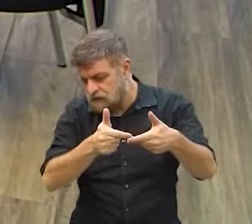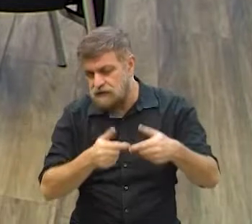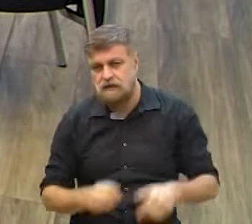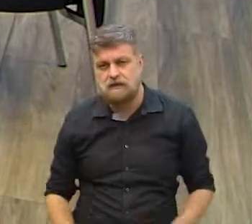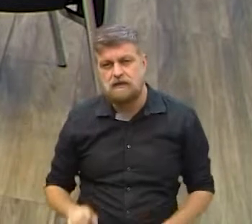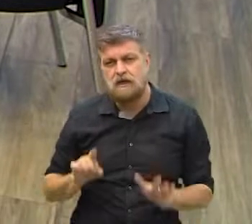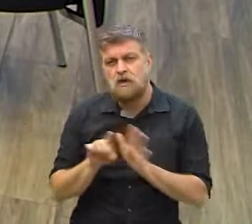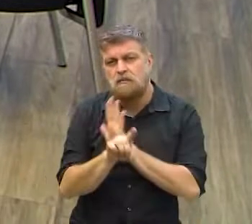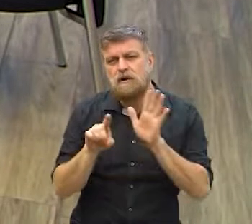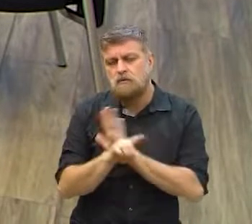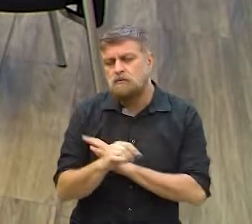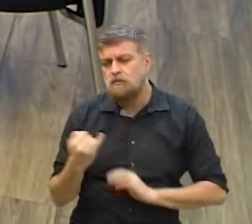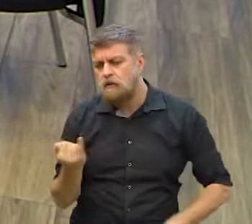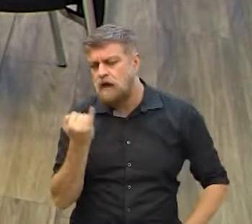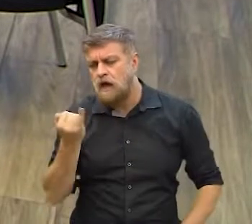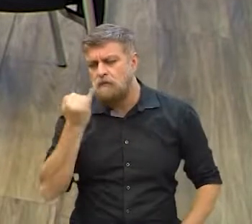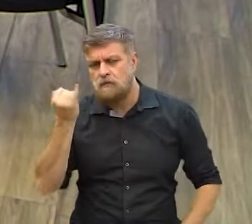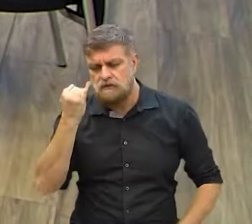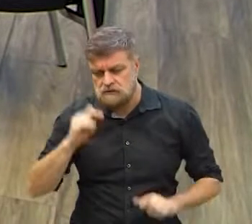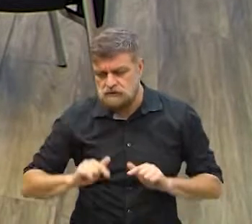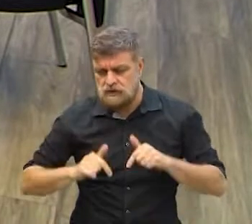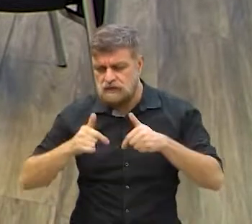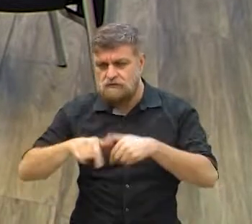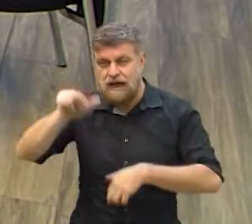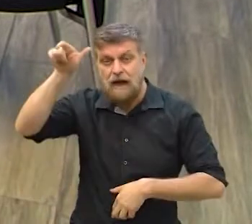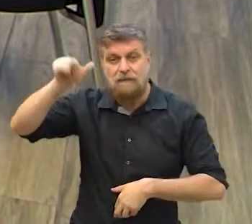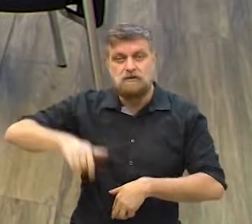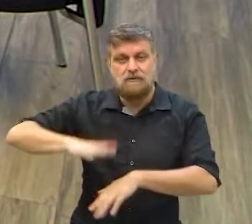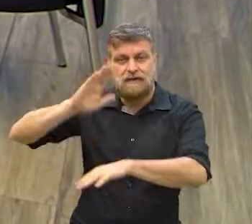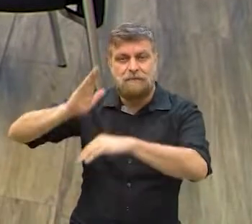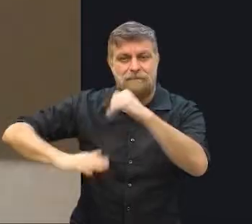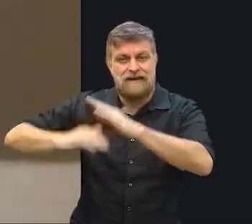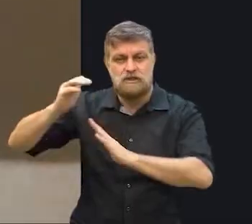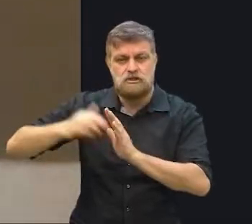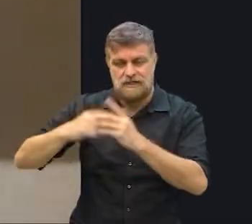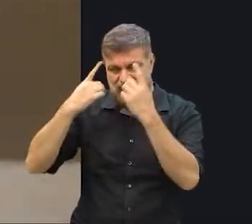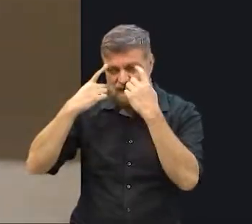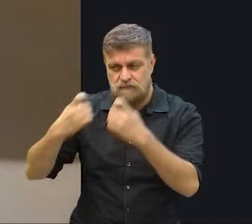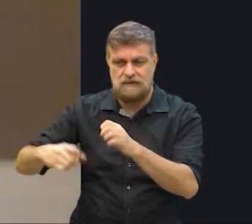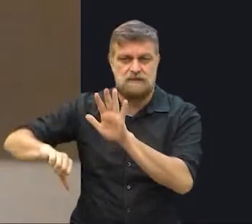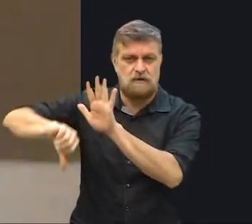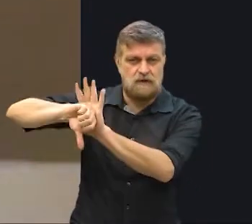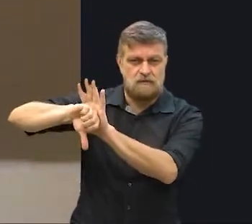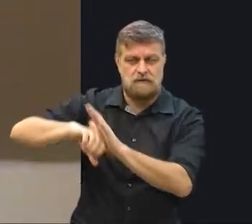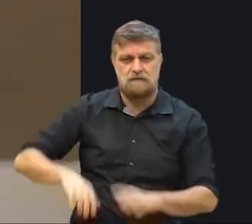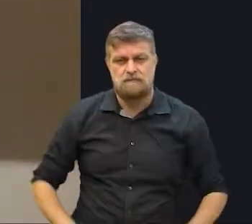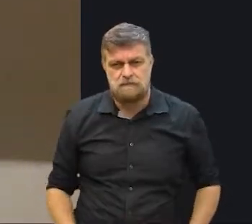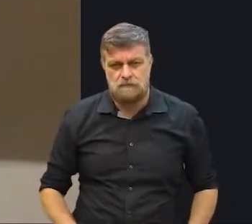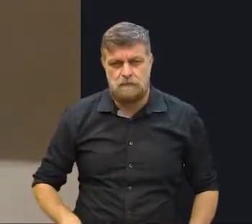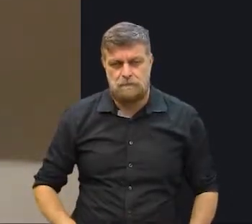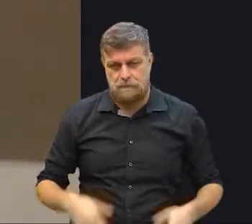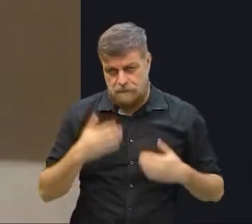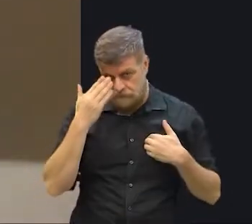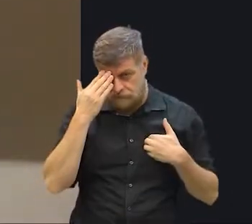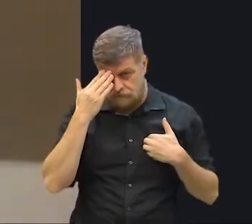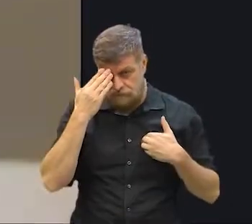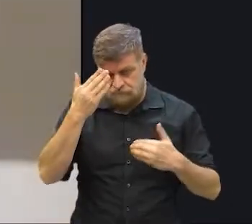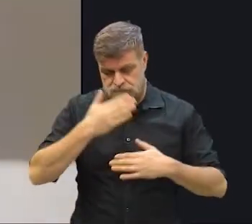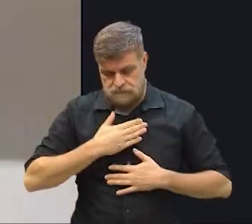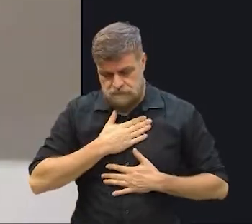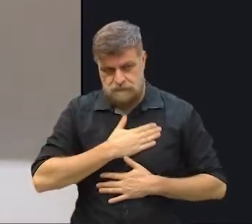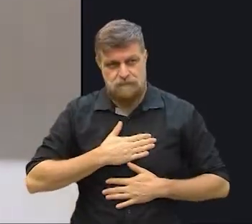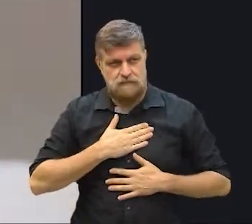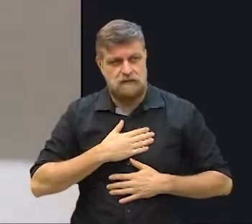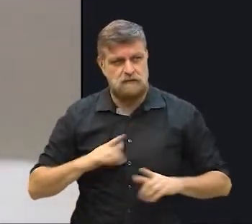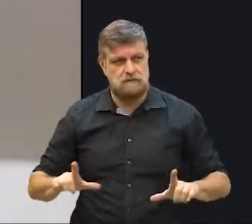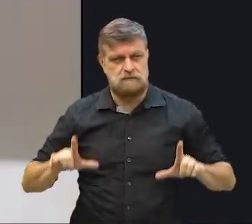qual a importância de atuar com os autores da violência? Boa tarde, muito obrigado pelo convite, é